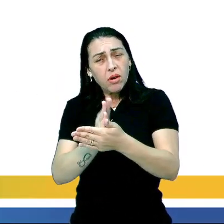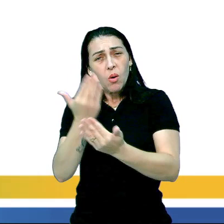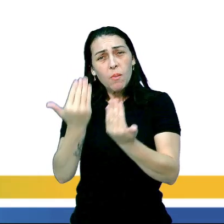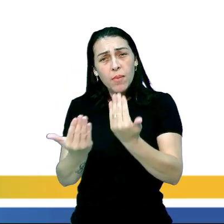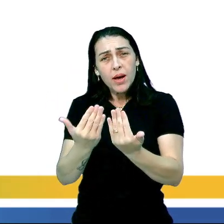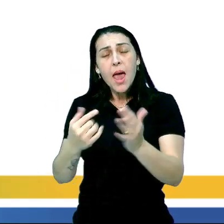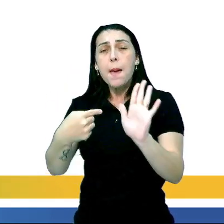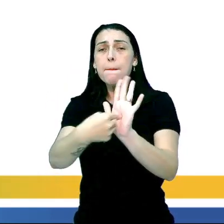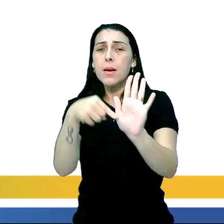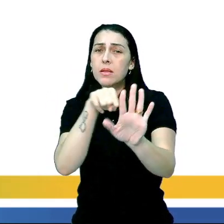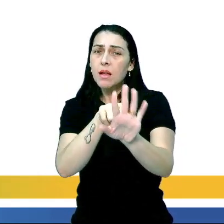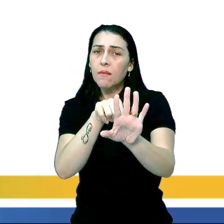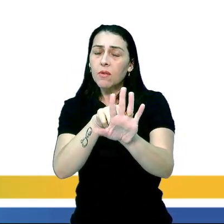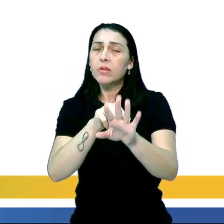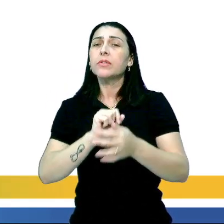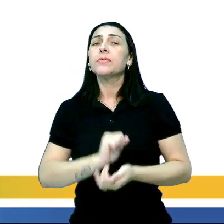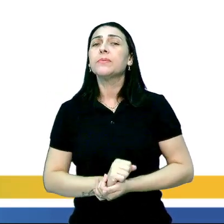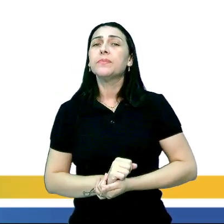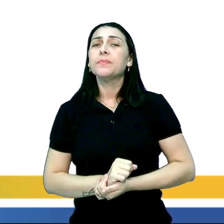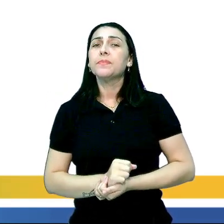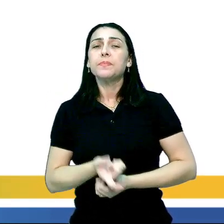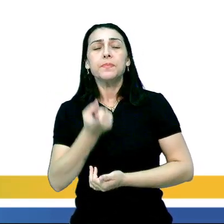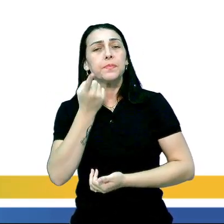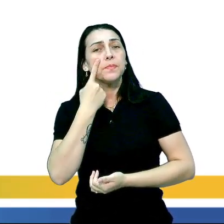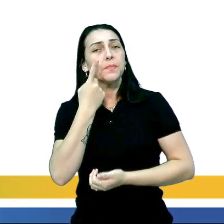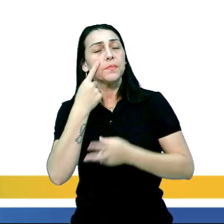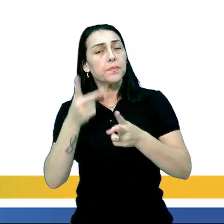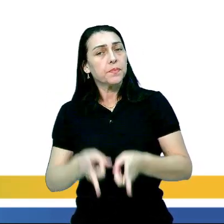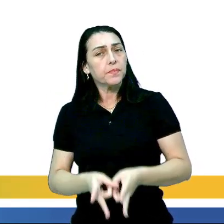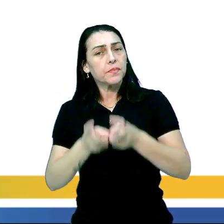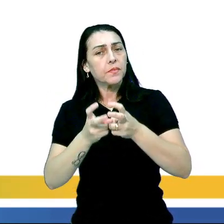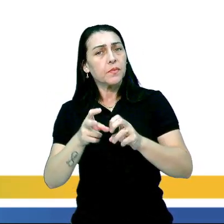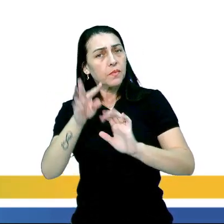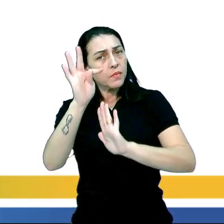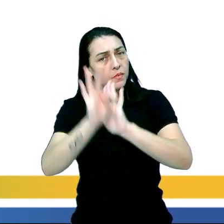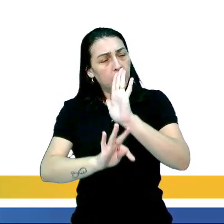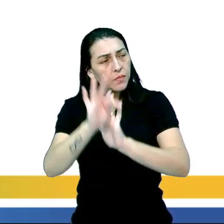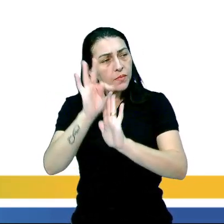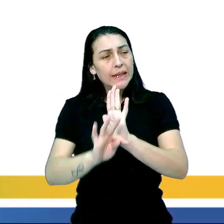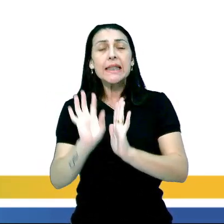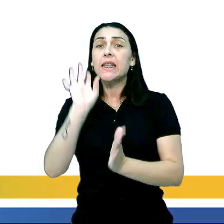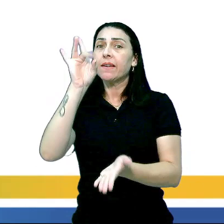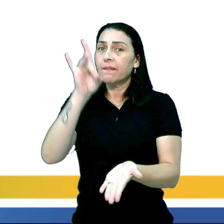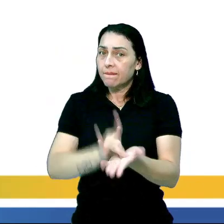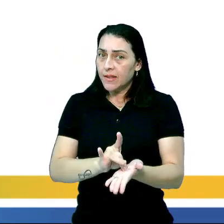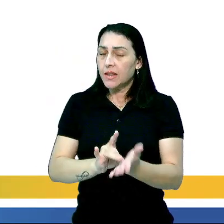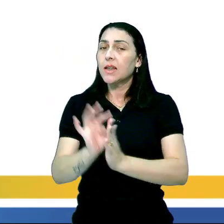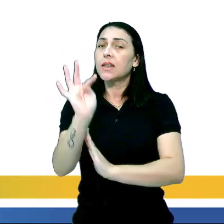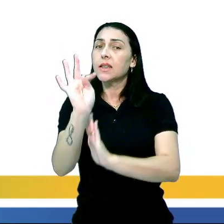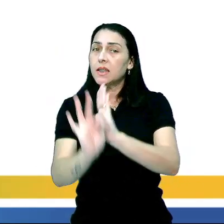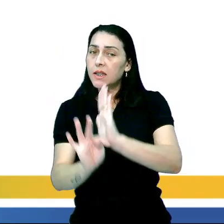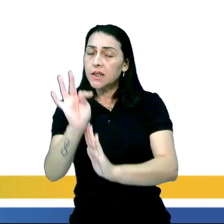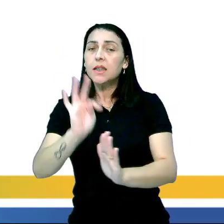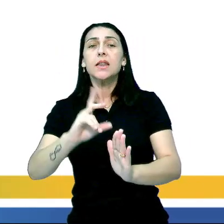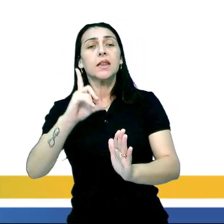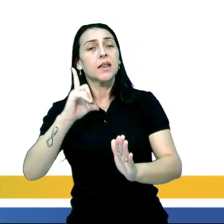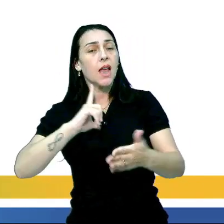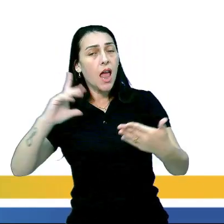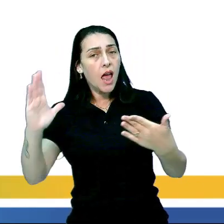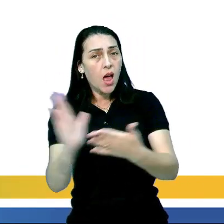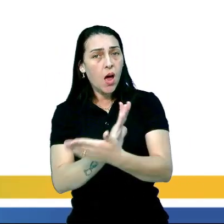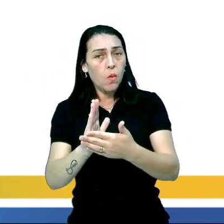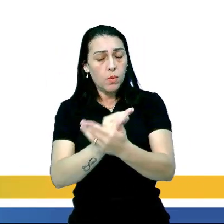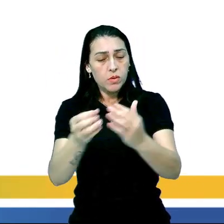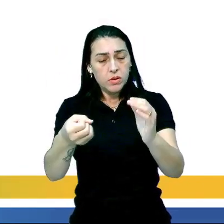E metáforas. Então, vamos observar agora o texto para ver se realmente esse texto contém alguma